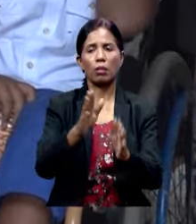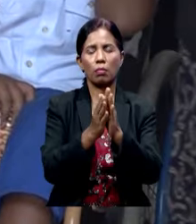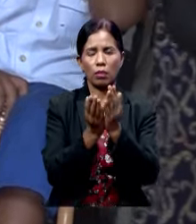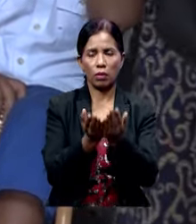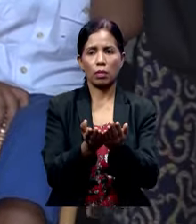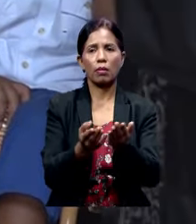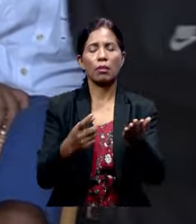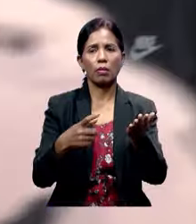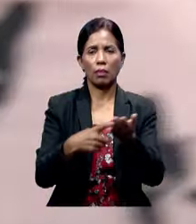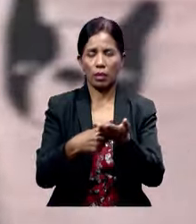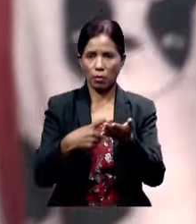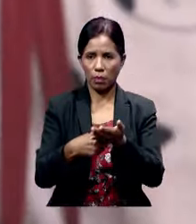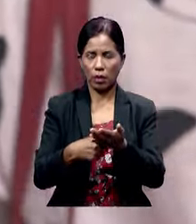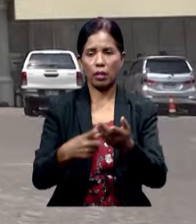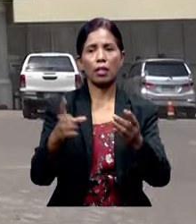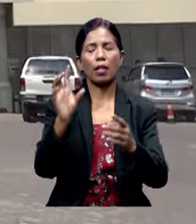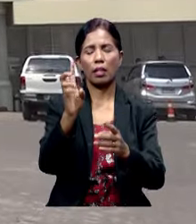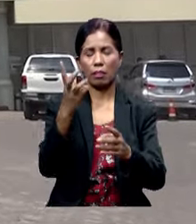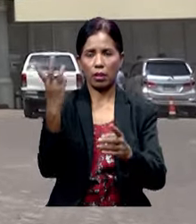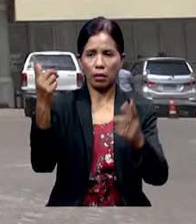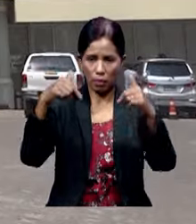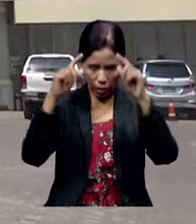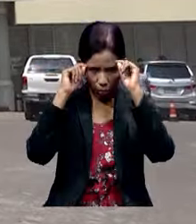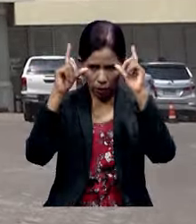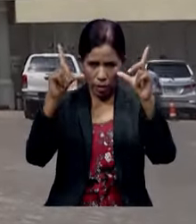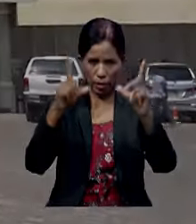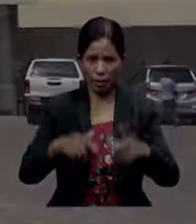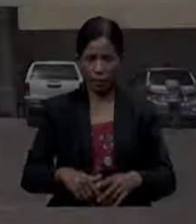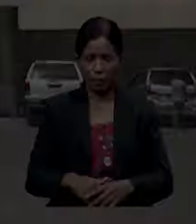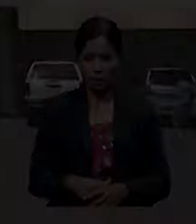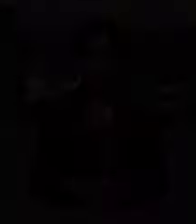Anulorece em nem, seitou Timor-Leste. Emerenciana Martins, Marito da Costa, GMN.